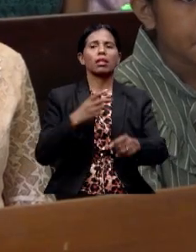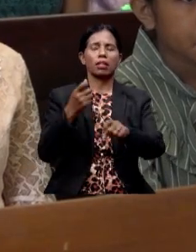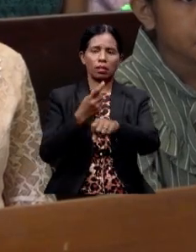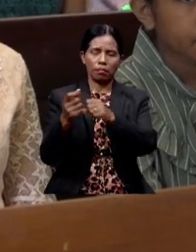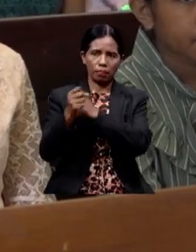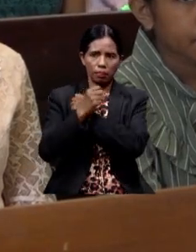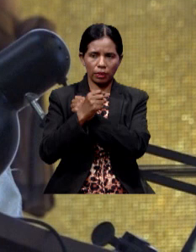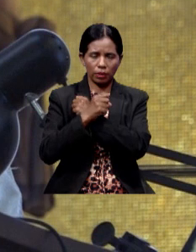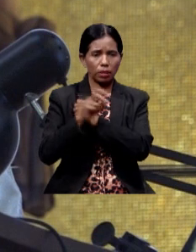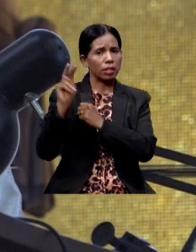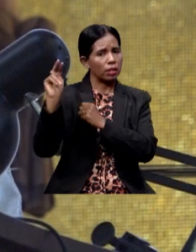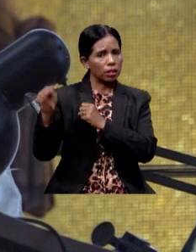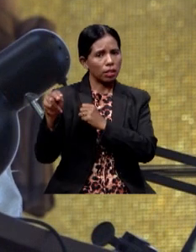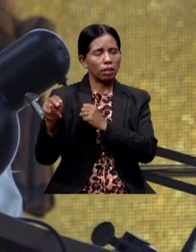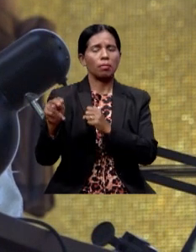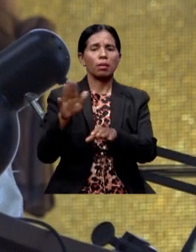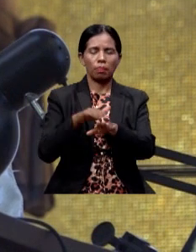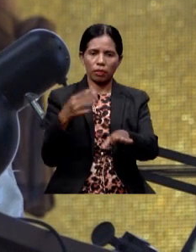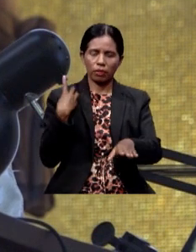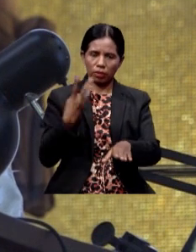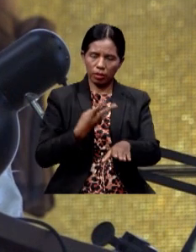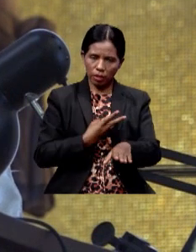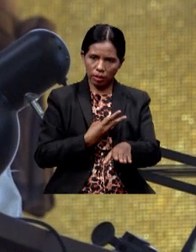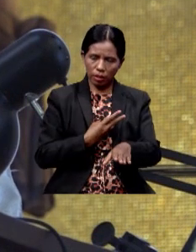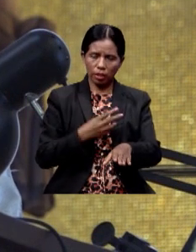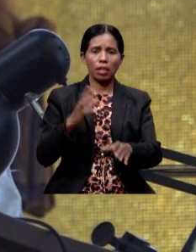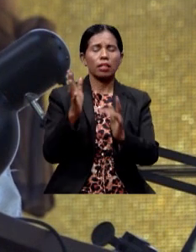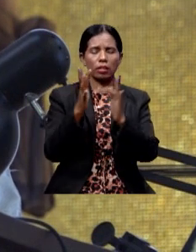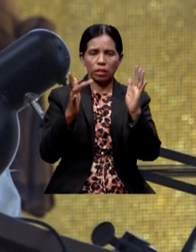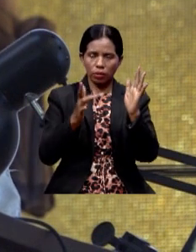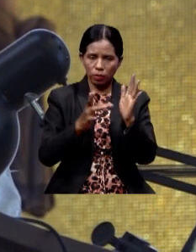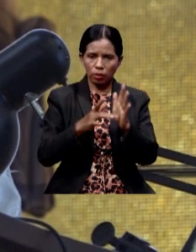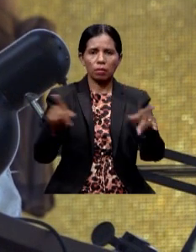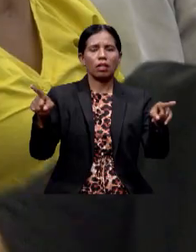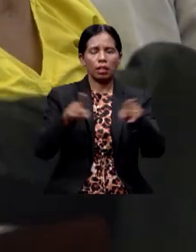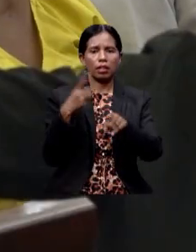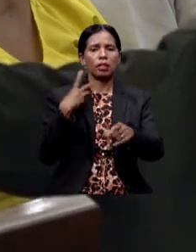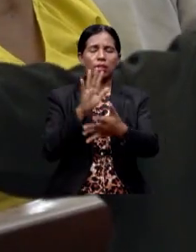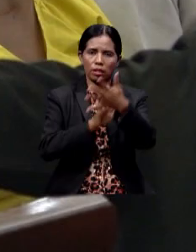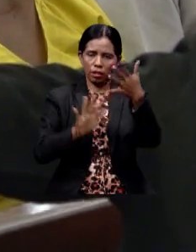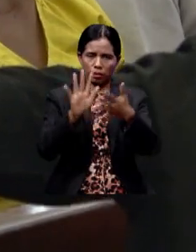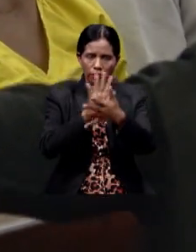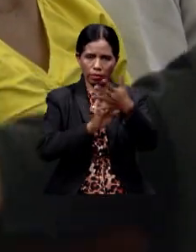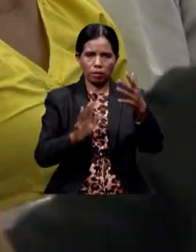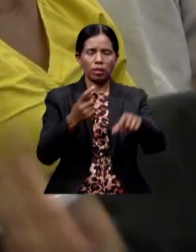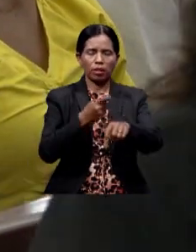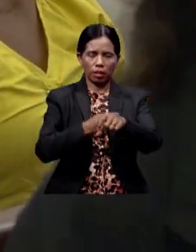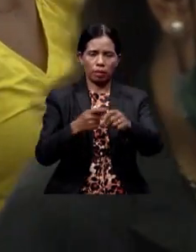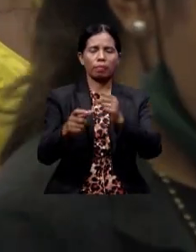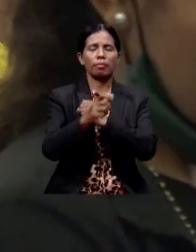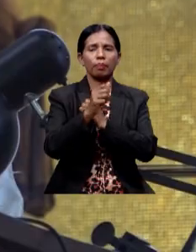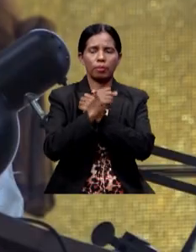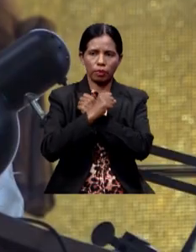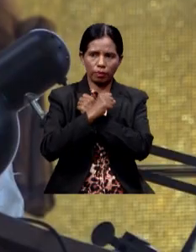Nia mak poluita. Nia mak sai razão baita nia celebração Páscoa ninian. Cristo makita